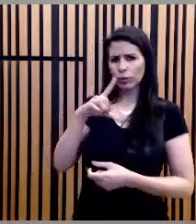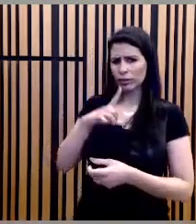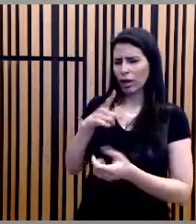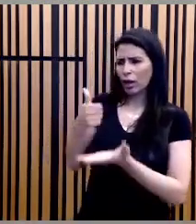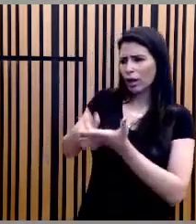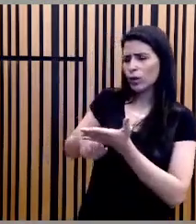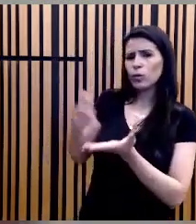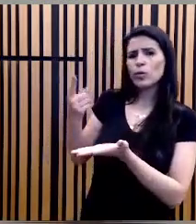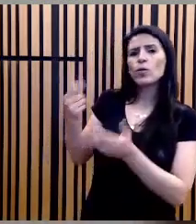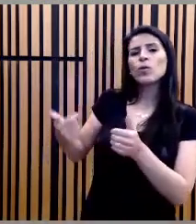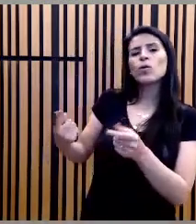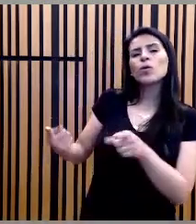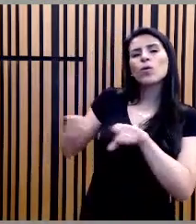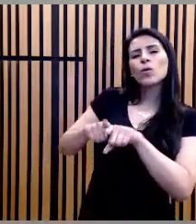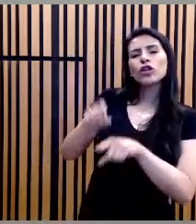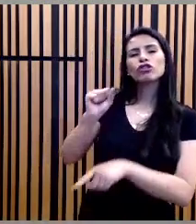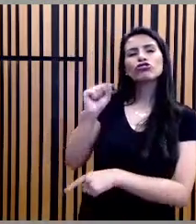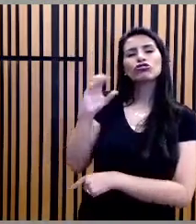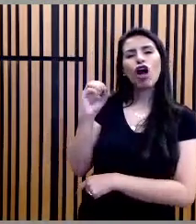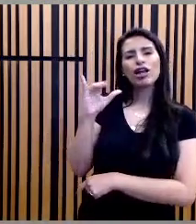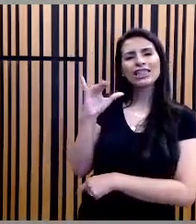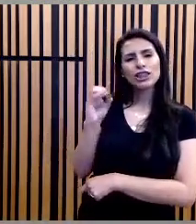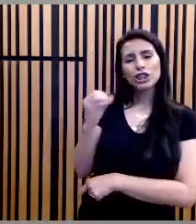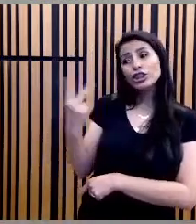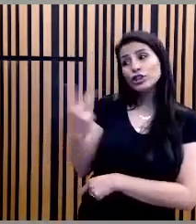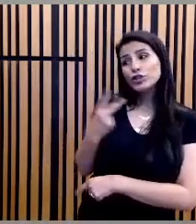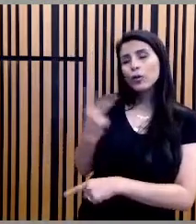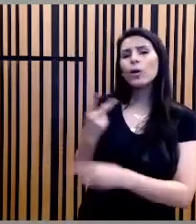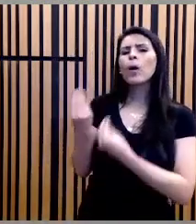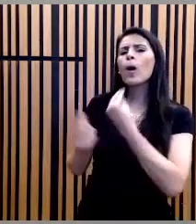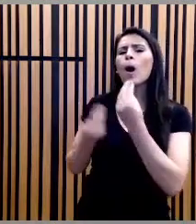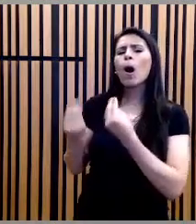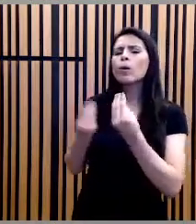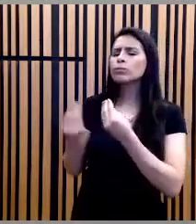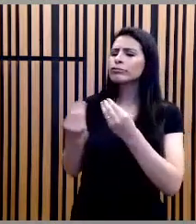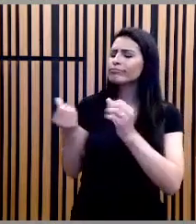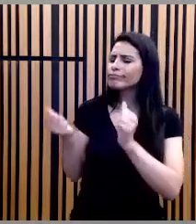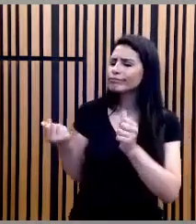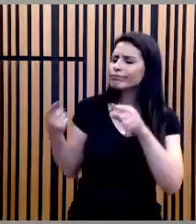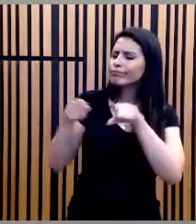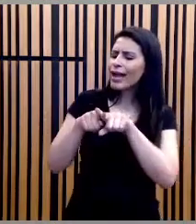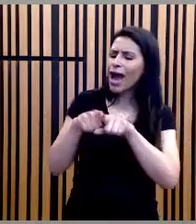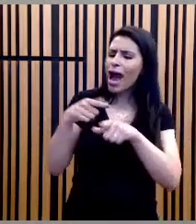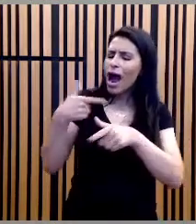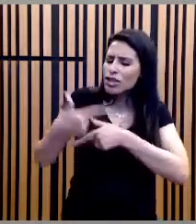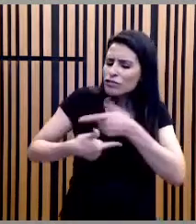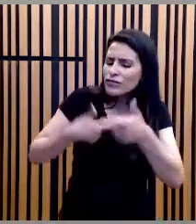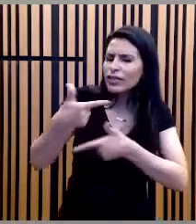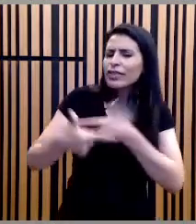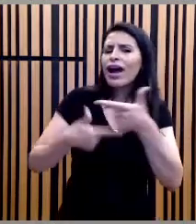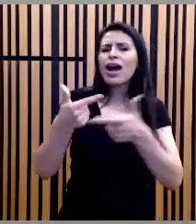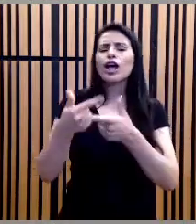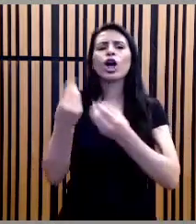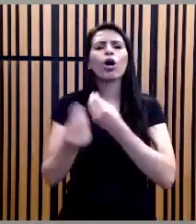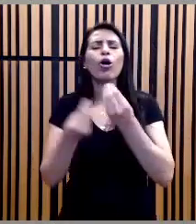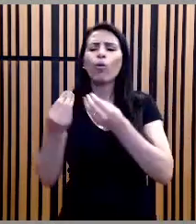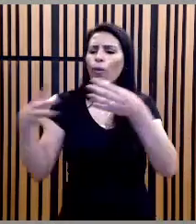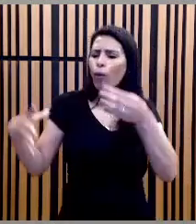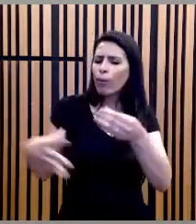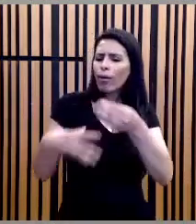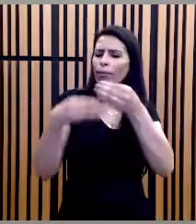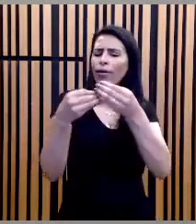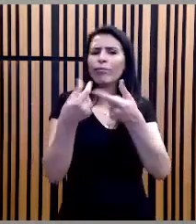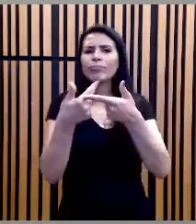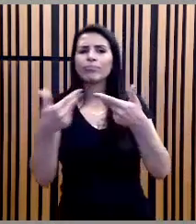complementa as nossas atividades, como é que a gente se complementa dentro da empresa. Eu vou pensar assim, poxa vida, eu tenho